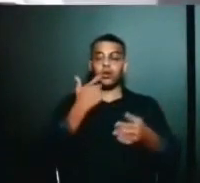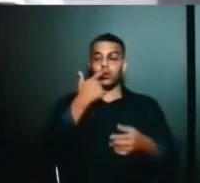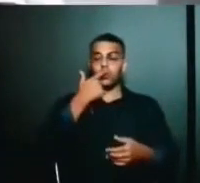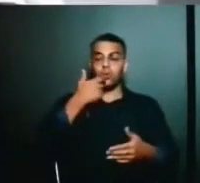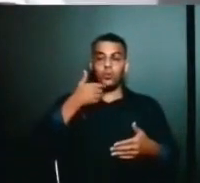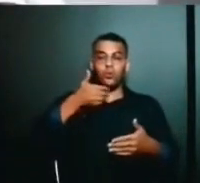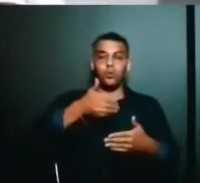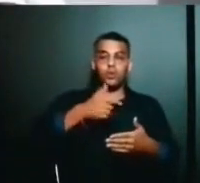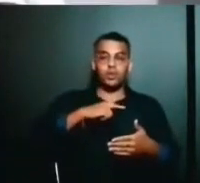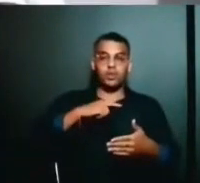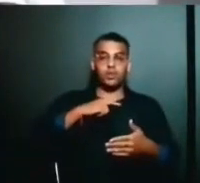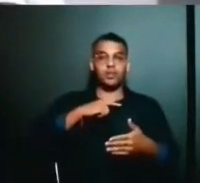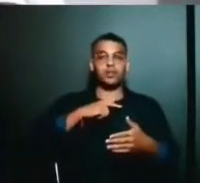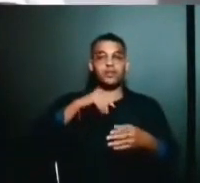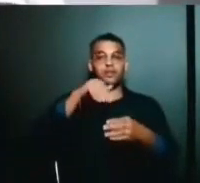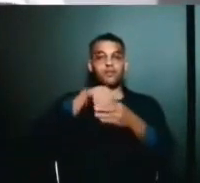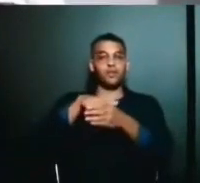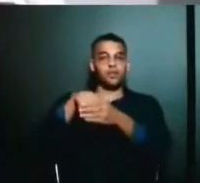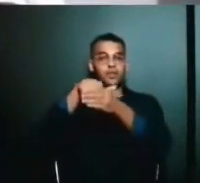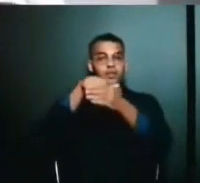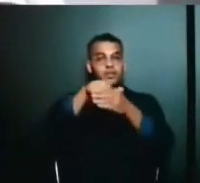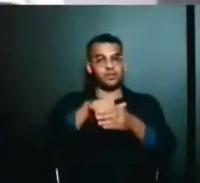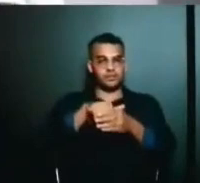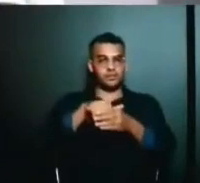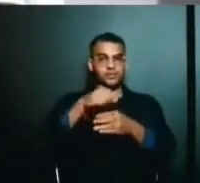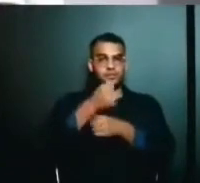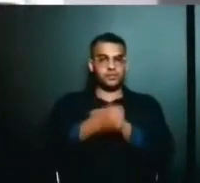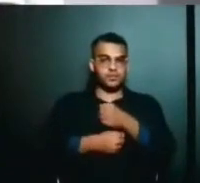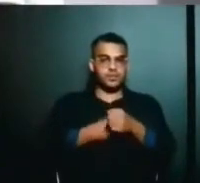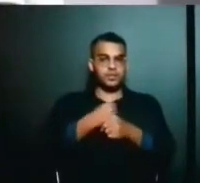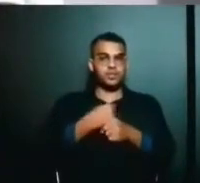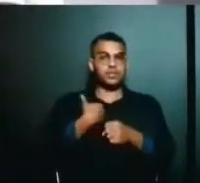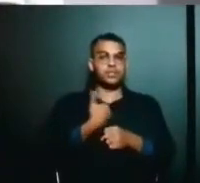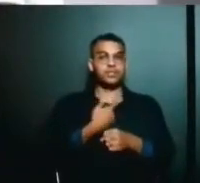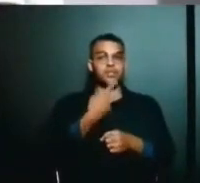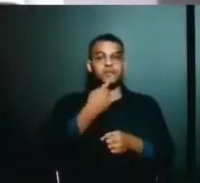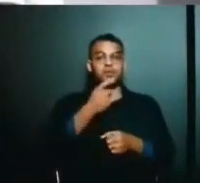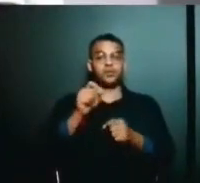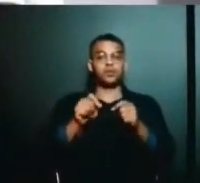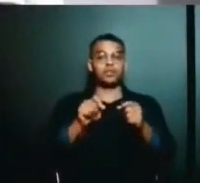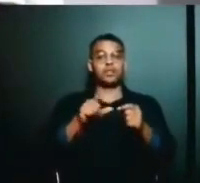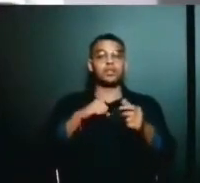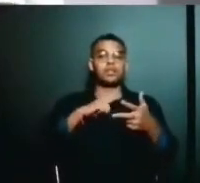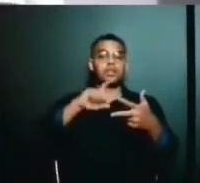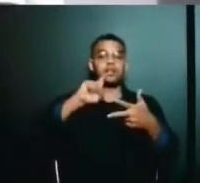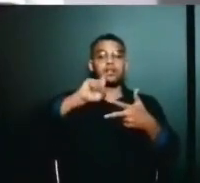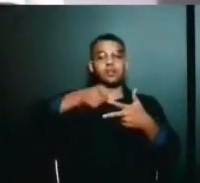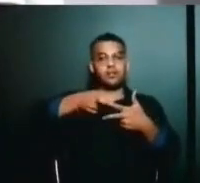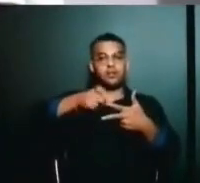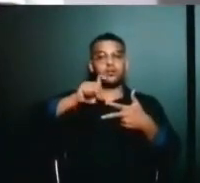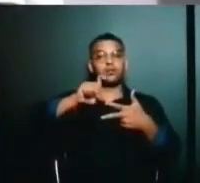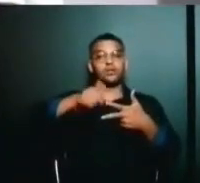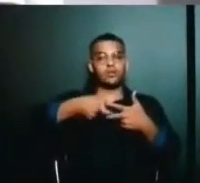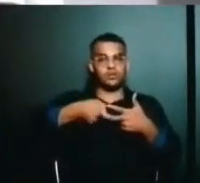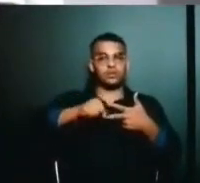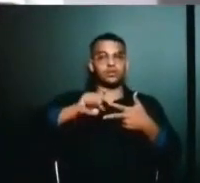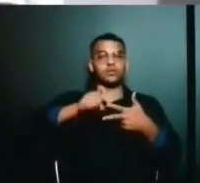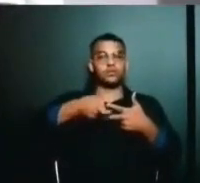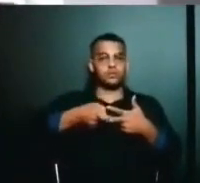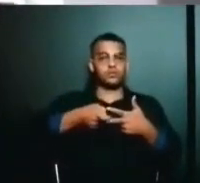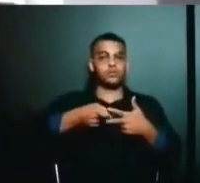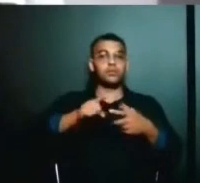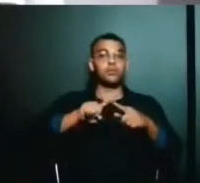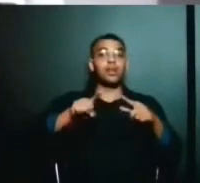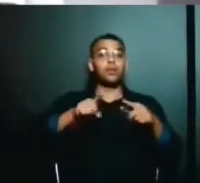o ano que vem, e a gente fala muito no executivo. Só que o executivo vai passar, o presidente Jair Bolsonaro